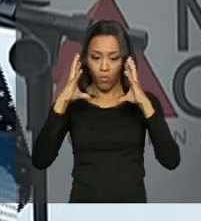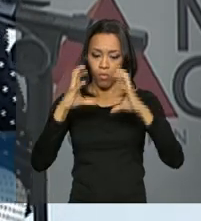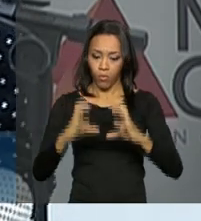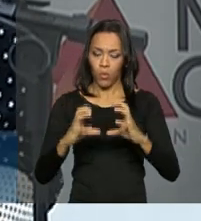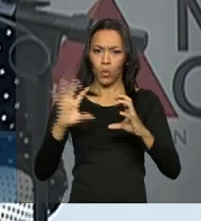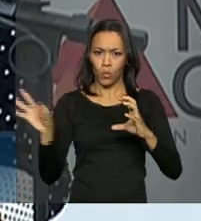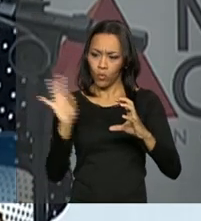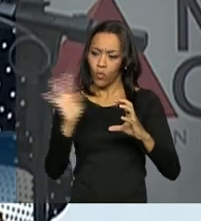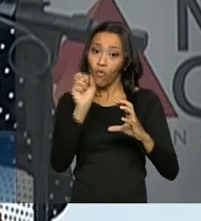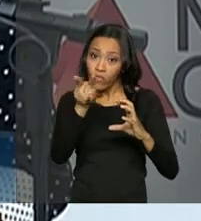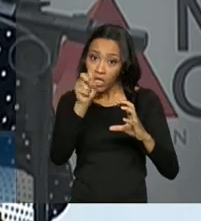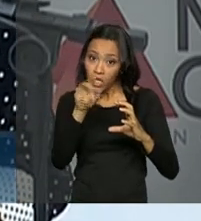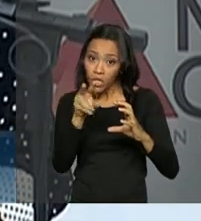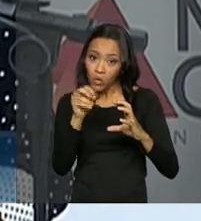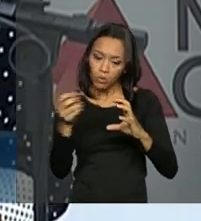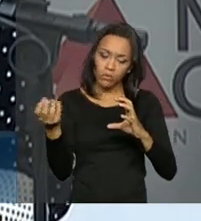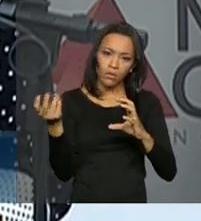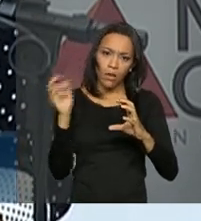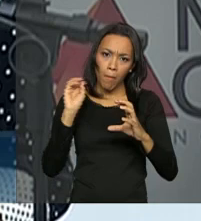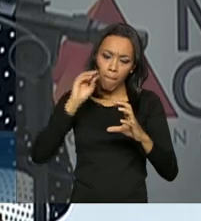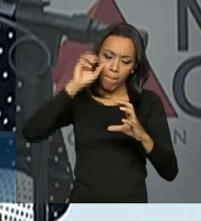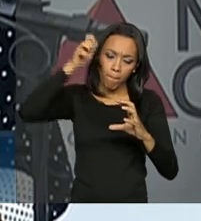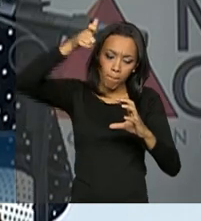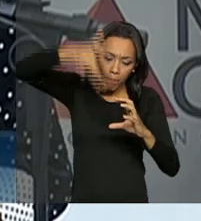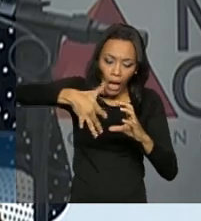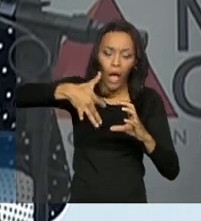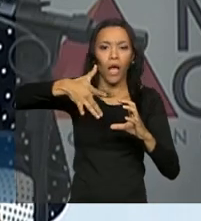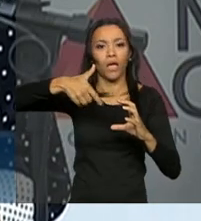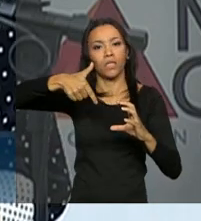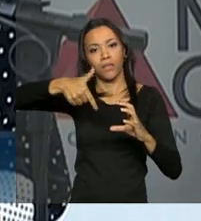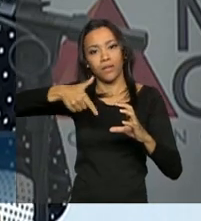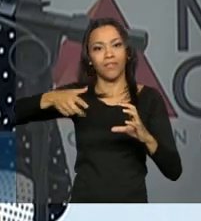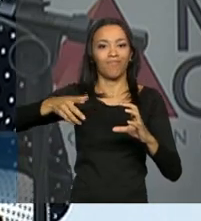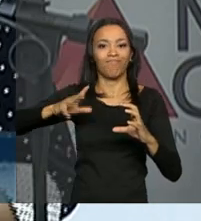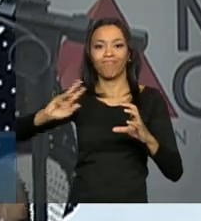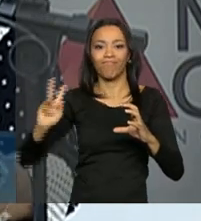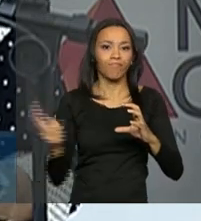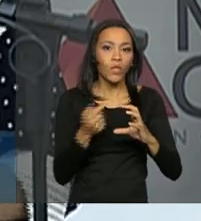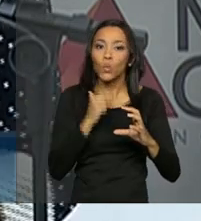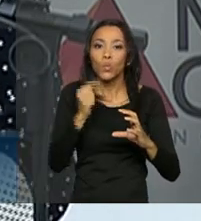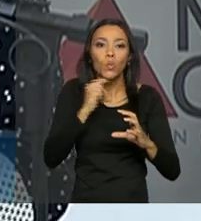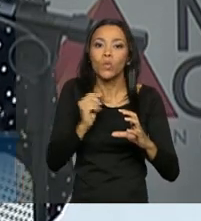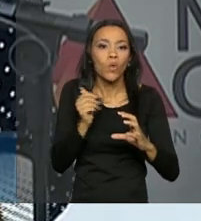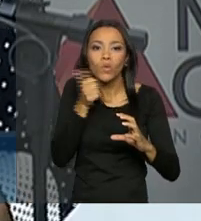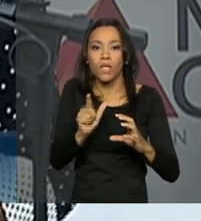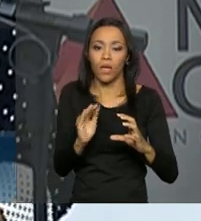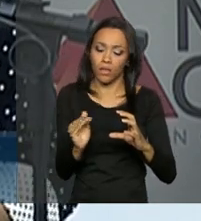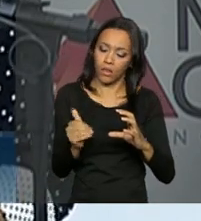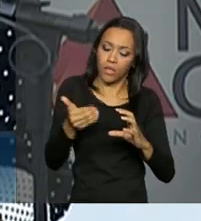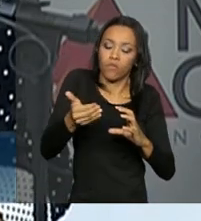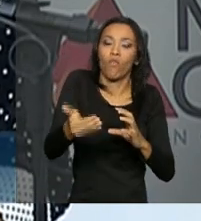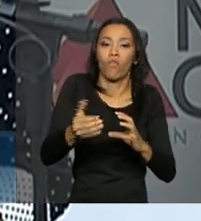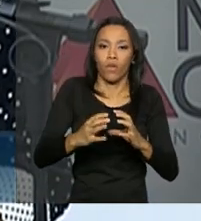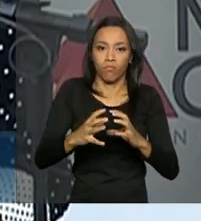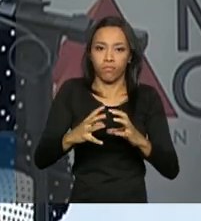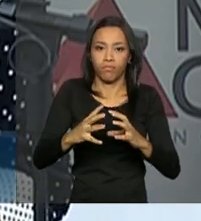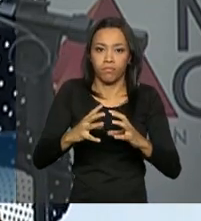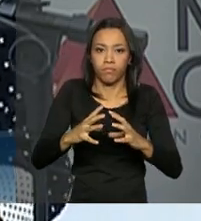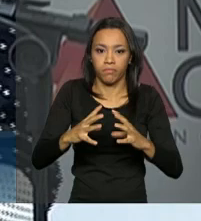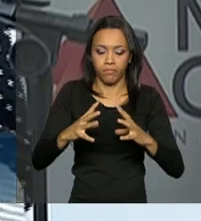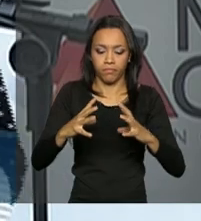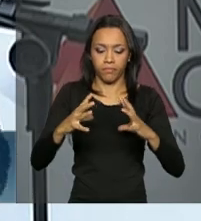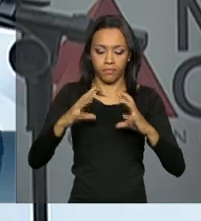e, principalmente, em crianças que não têm esse tecido desenvolvido, nas primeiras fases da